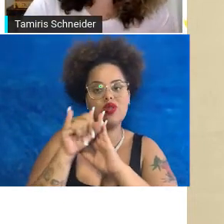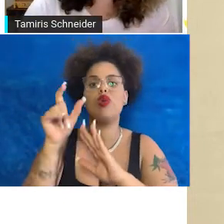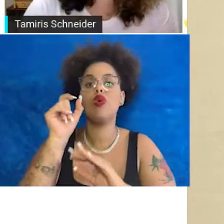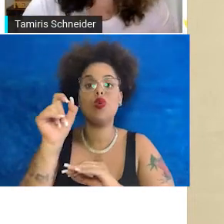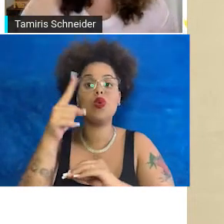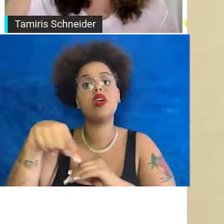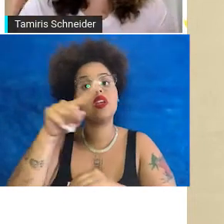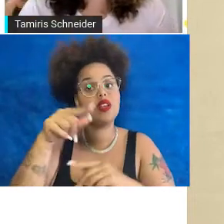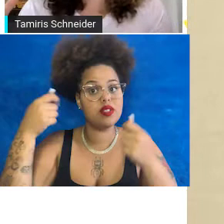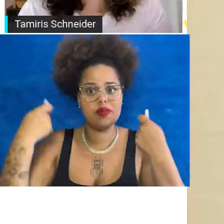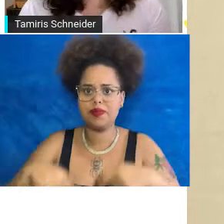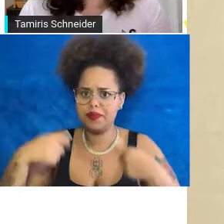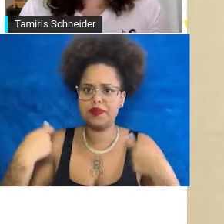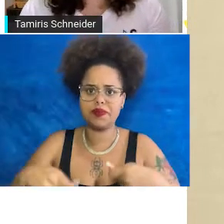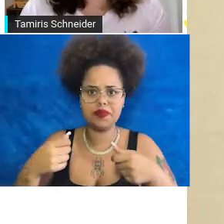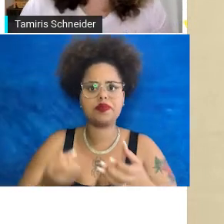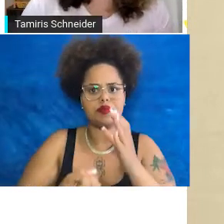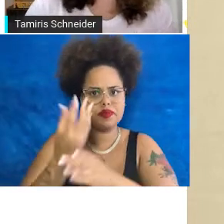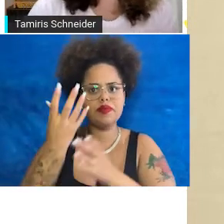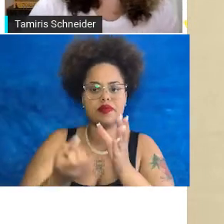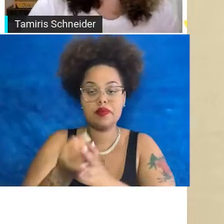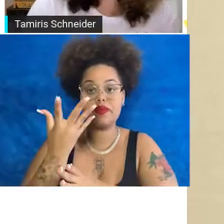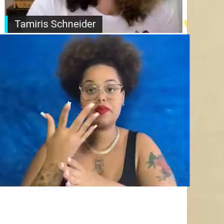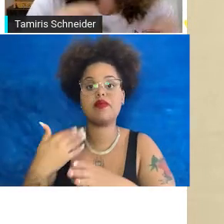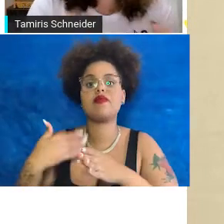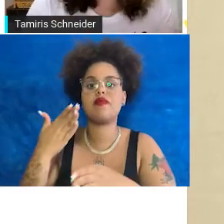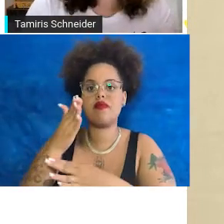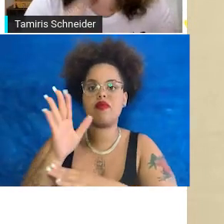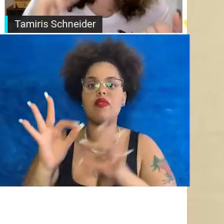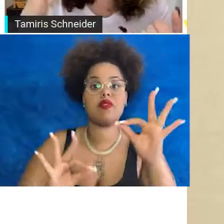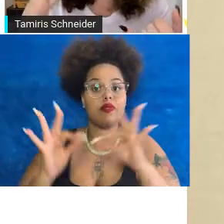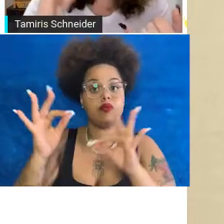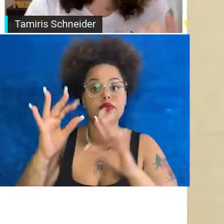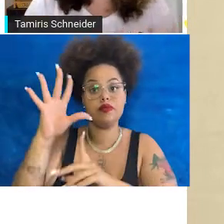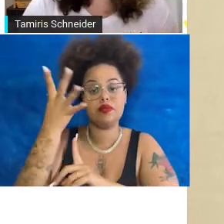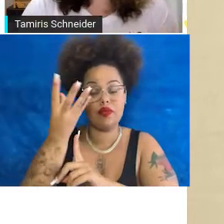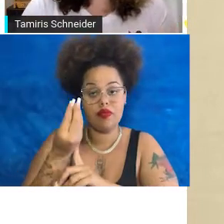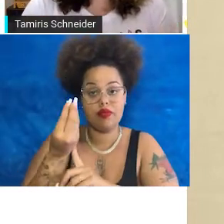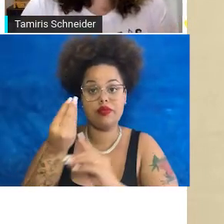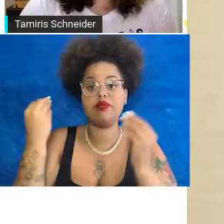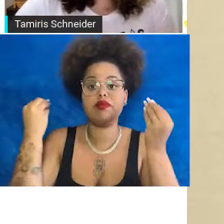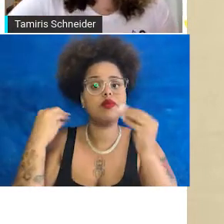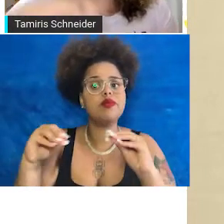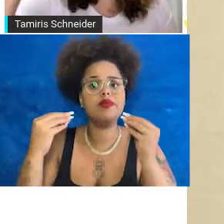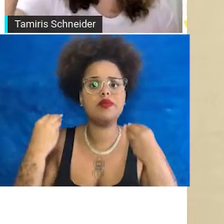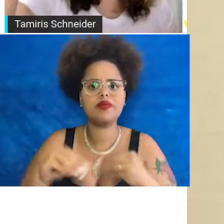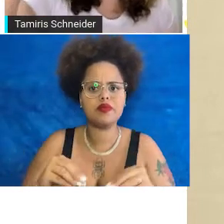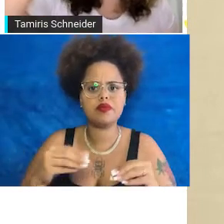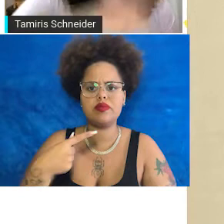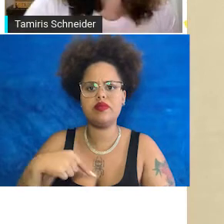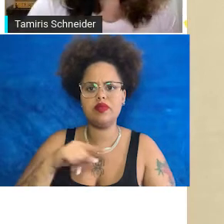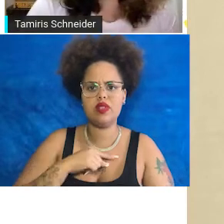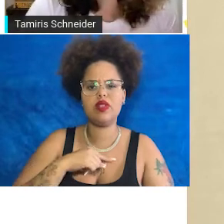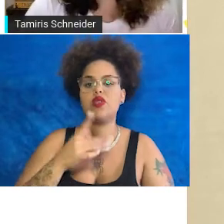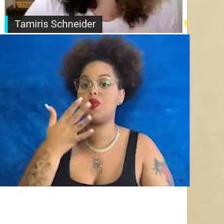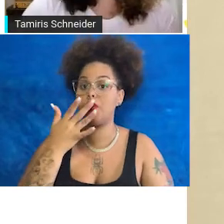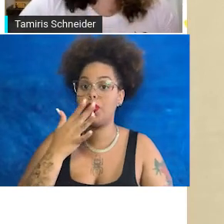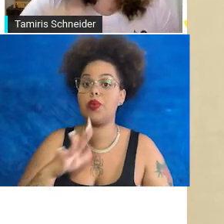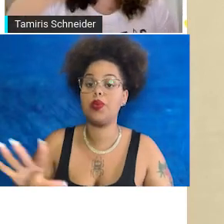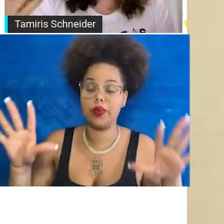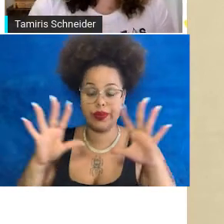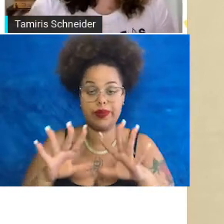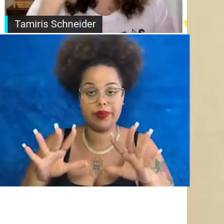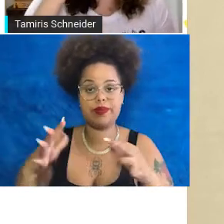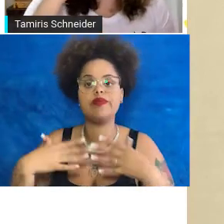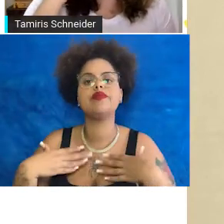eles precisam produzir. Então, eu vou ali no plano de arte, colocar a nossa paleta de cor,